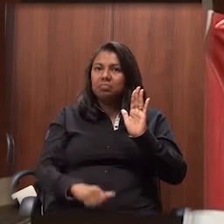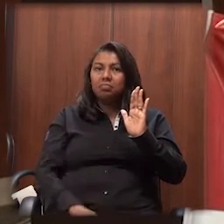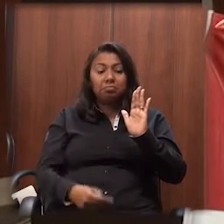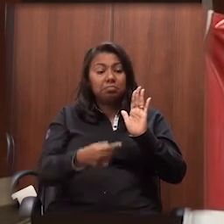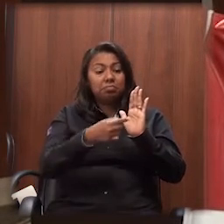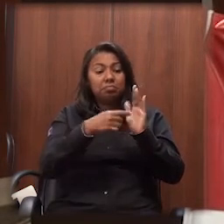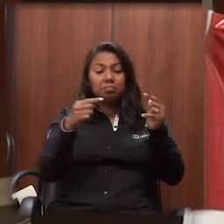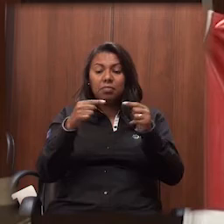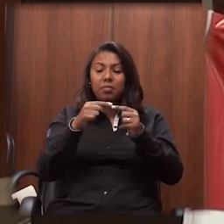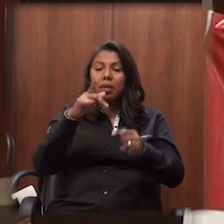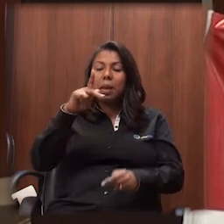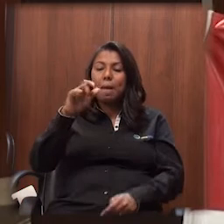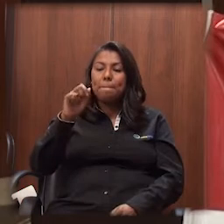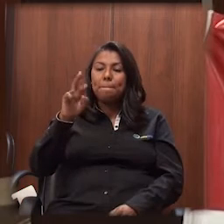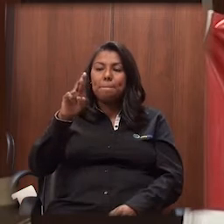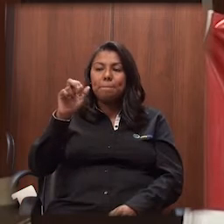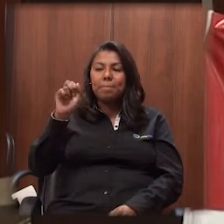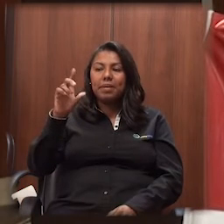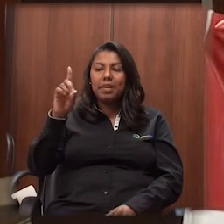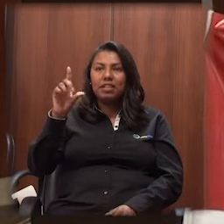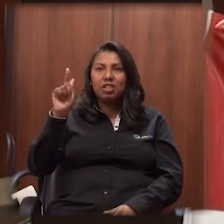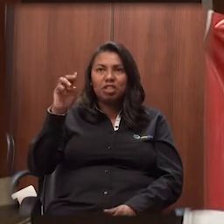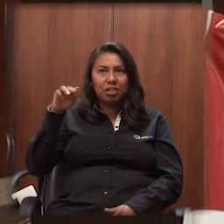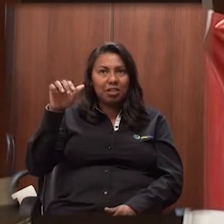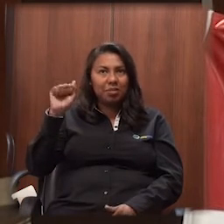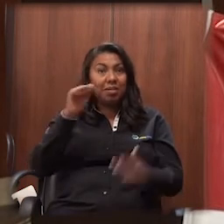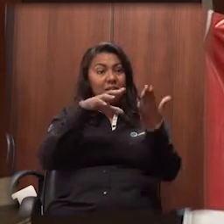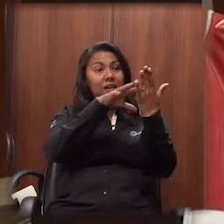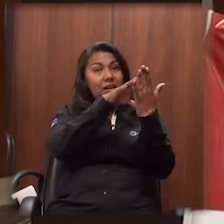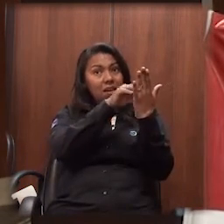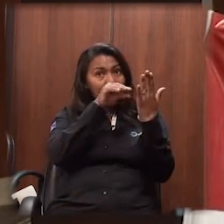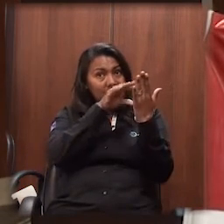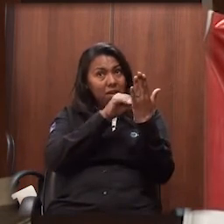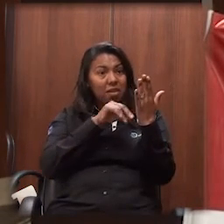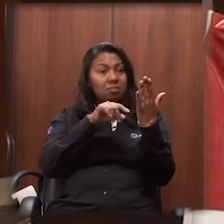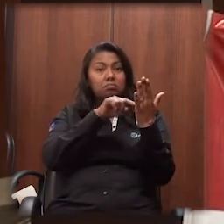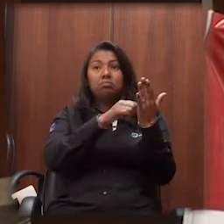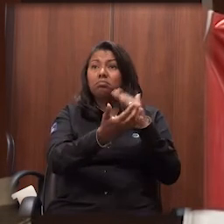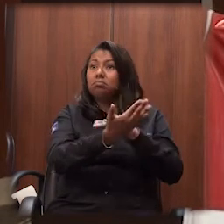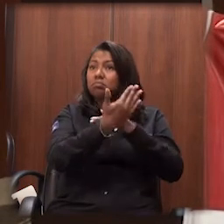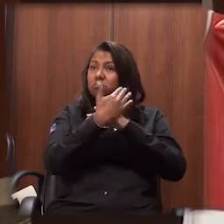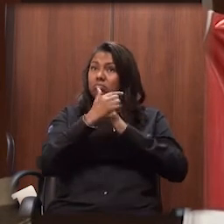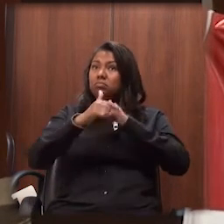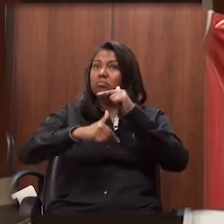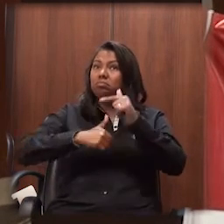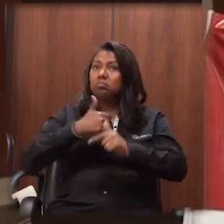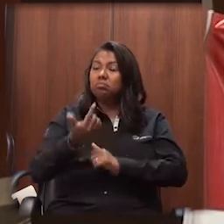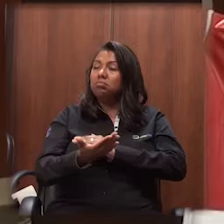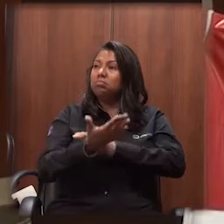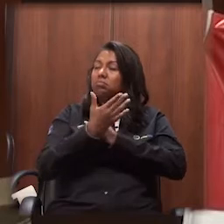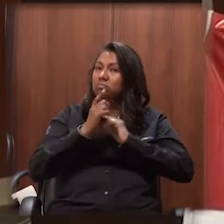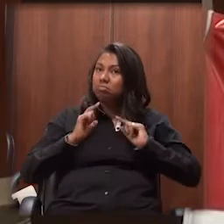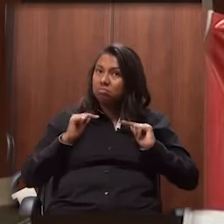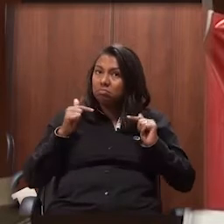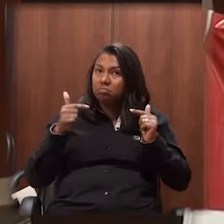paradigma, uma referência, um ponto de partida, um instrumento de trabalho que mobiliza a ação, que me permite chegar